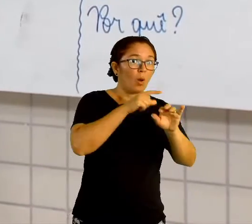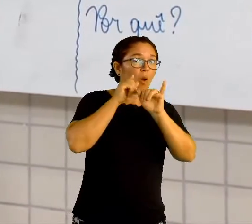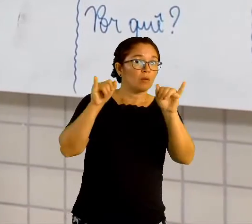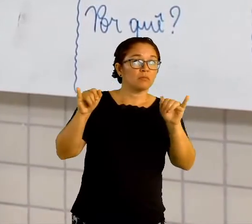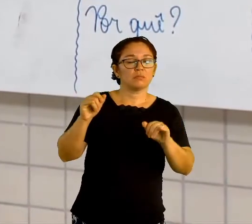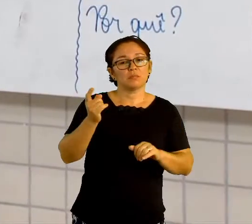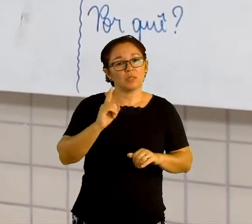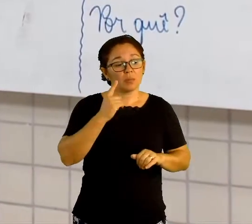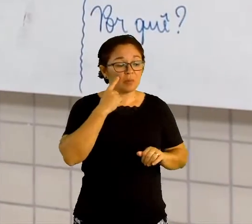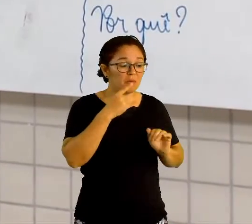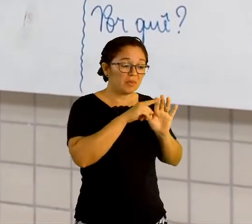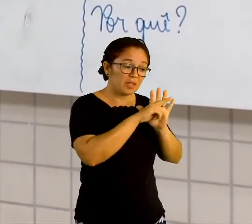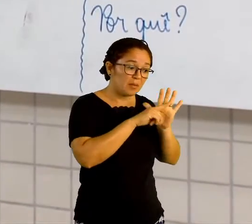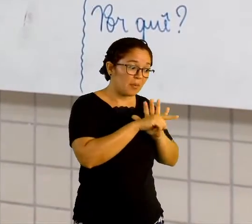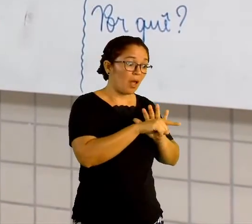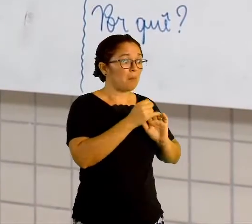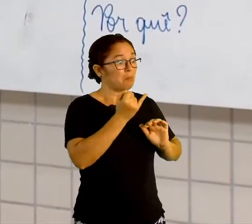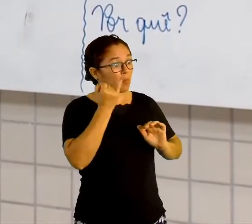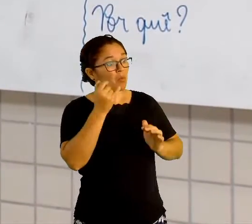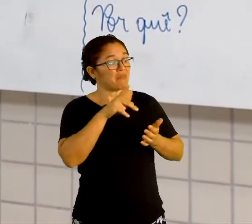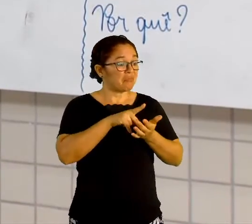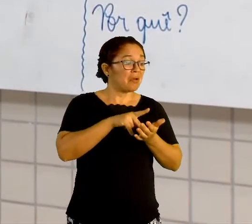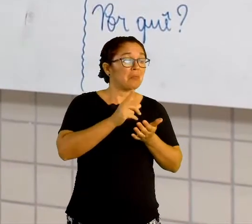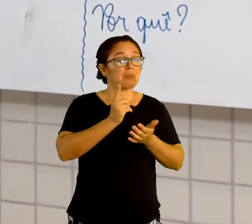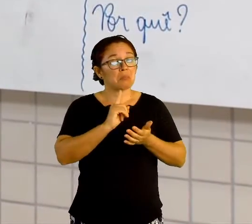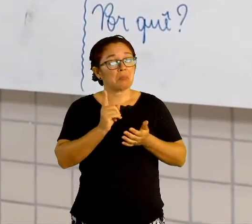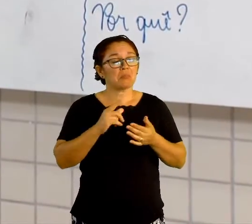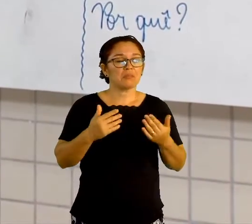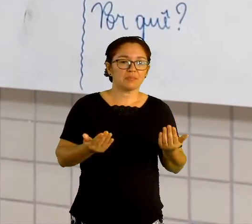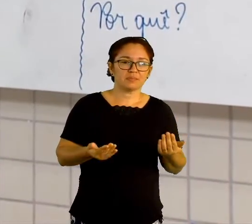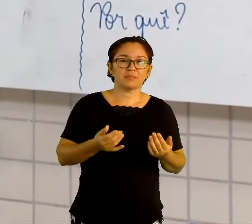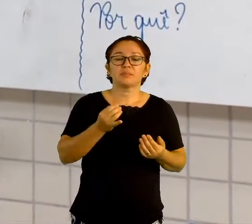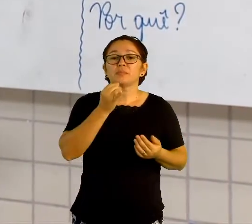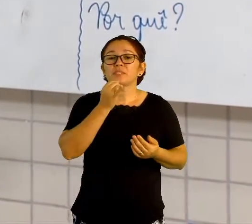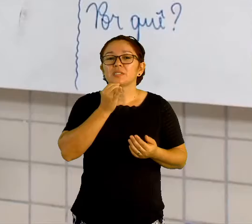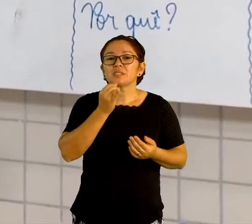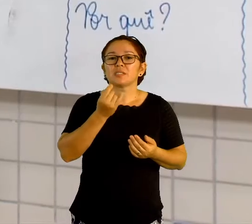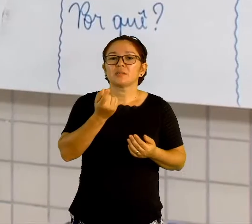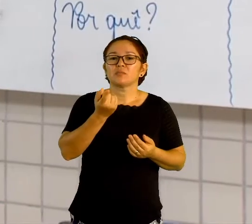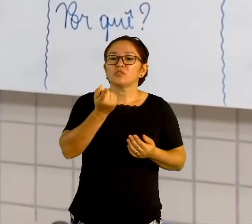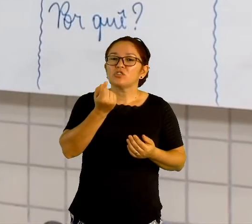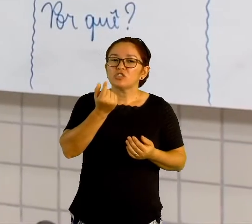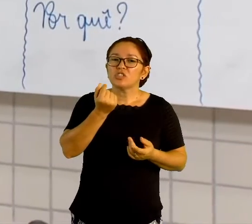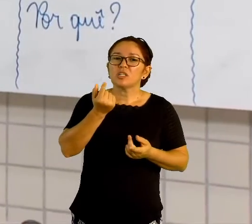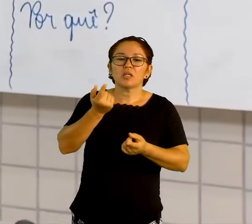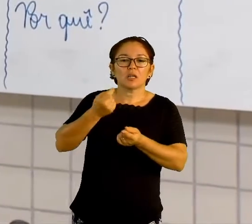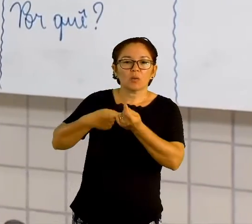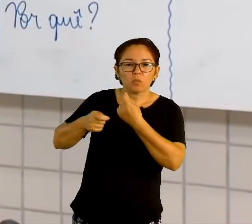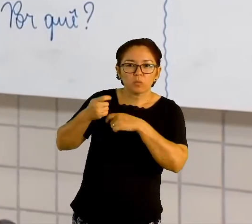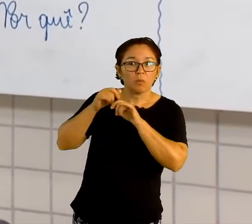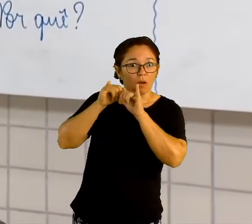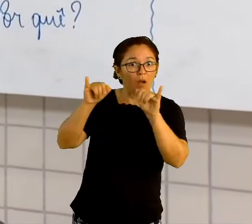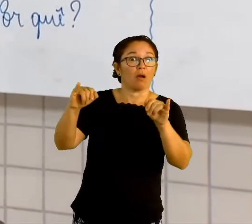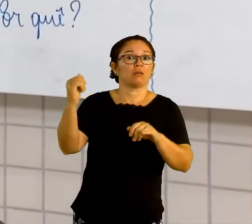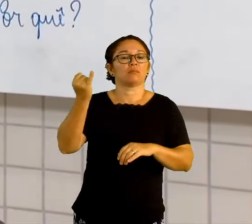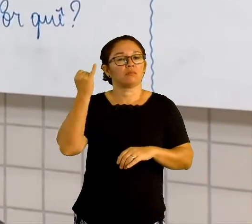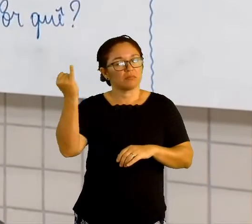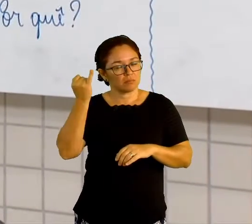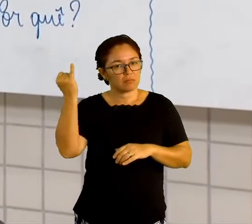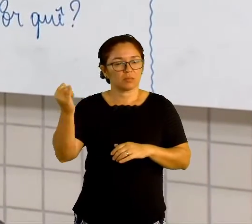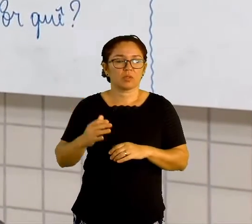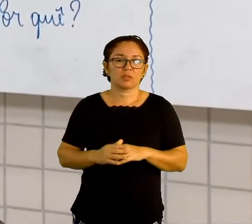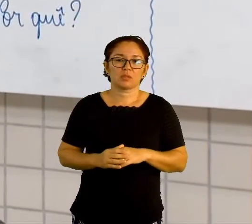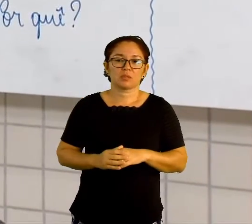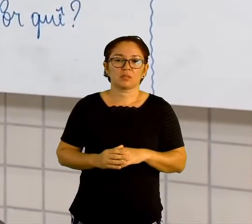professor, que são de interesse? Seria os assuntos econômicos relacionados à economia, assuntos que envolvem